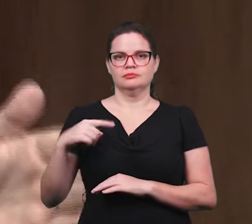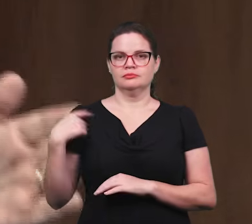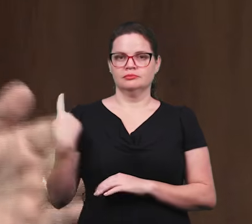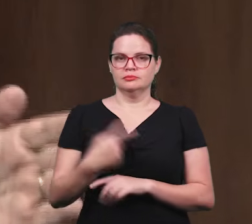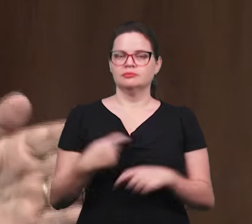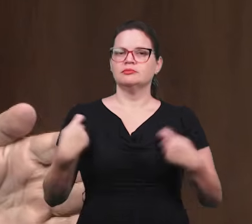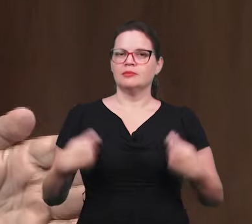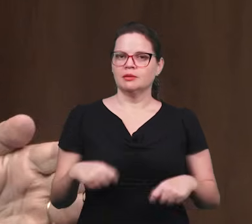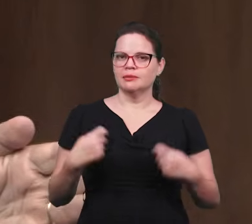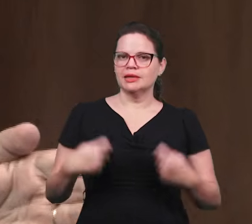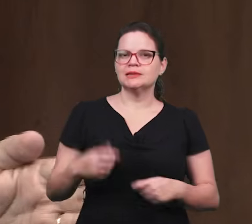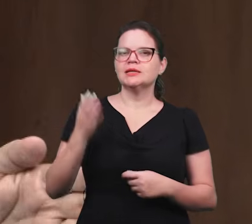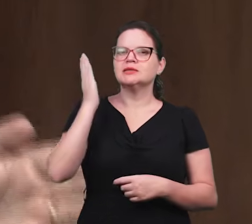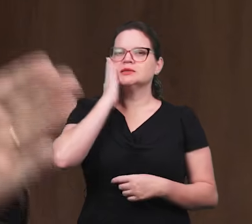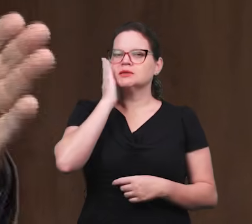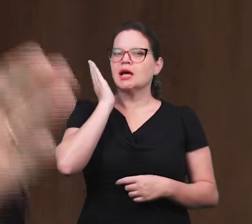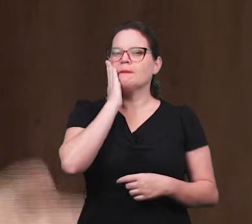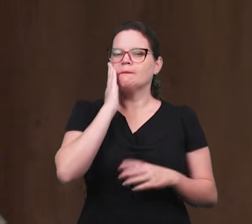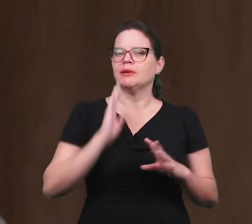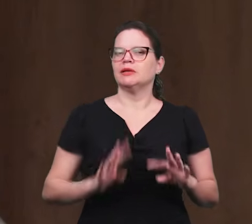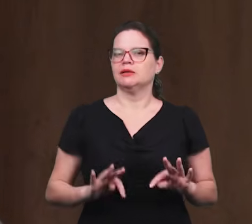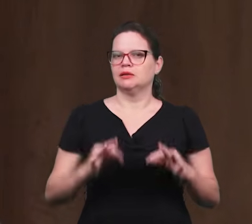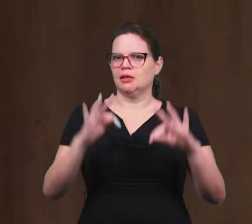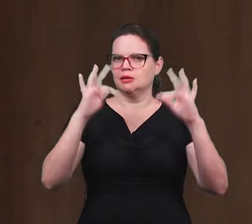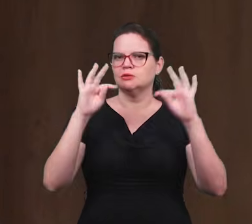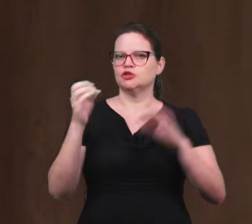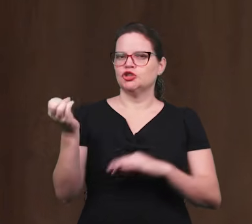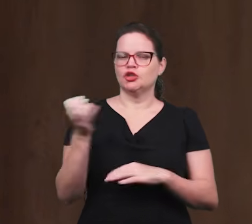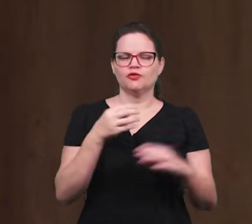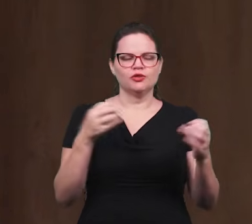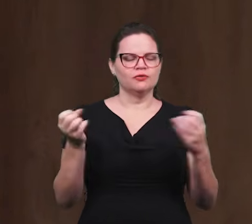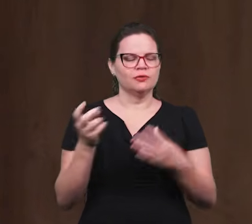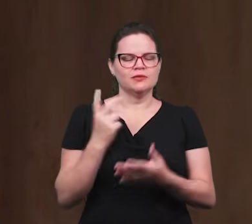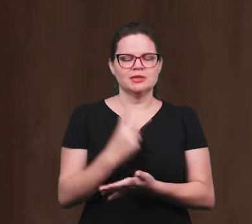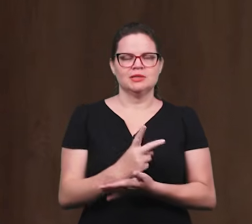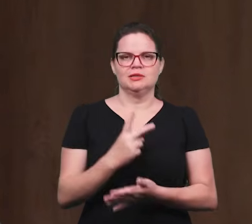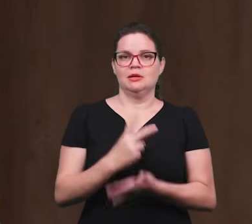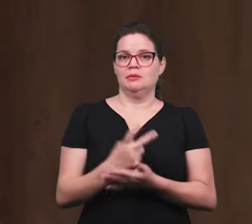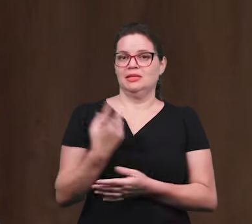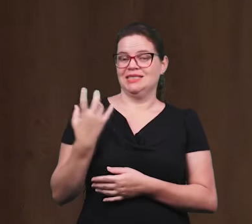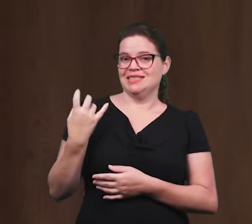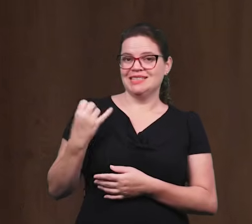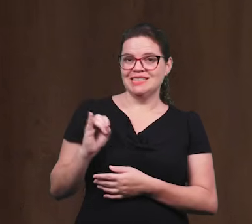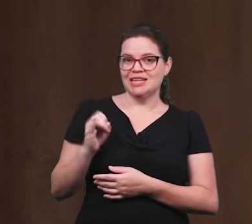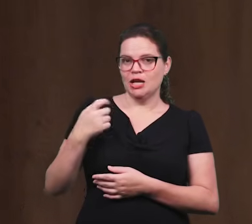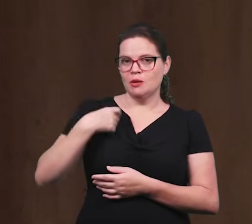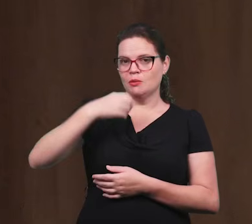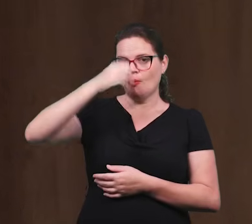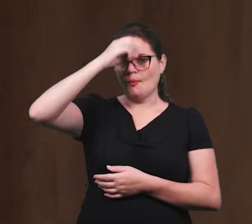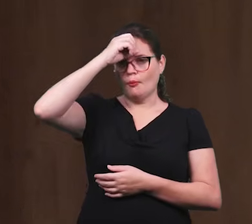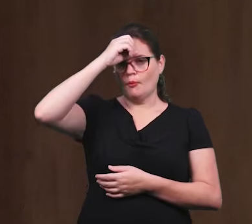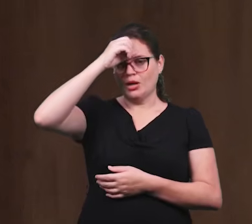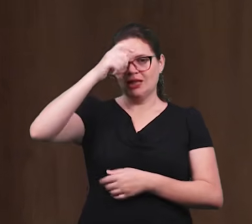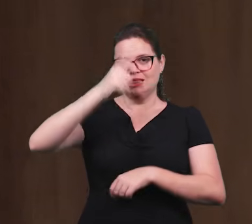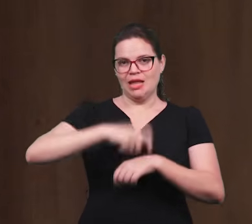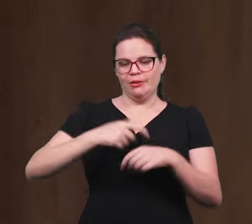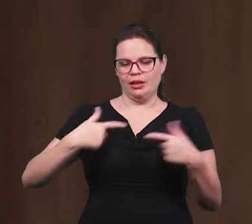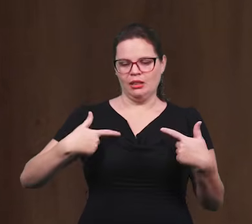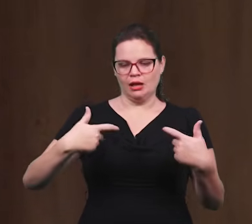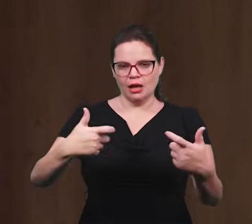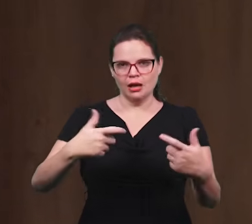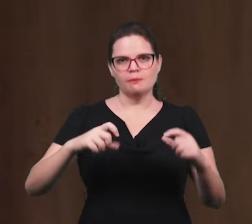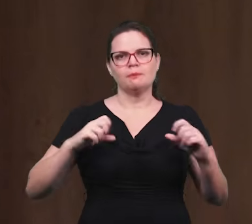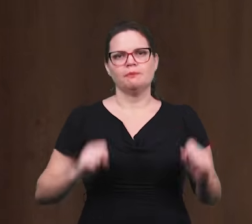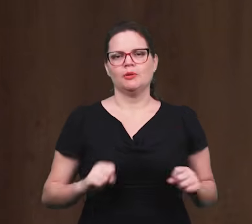acompanhamento tecnológico muito atual, a guerra ela pode ser perdida de uma forma muito rápida.